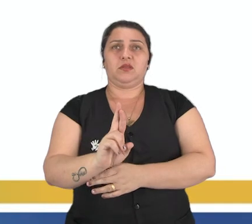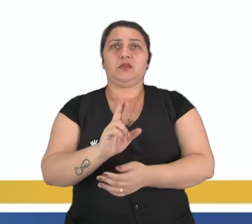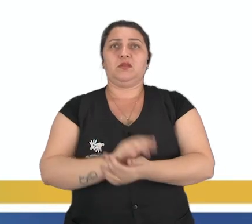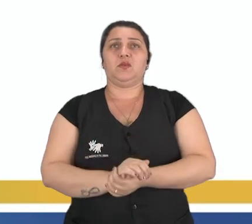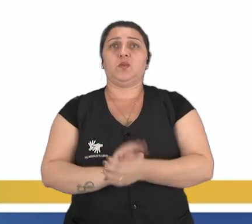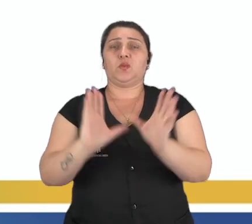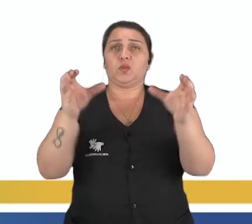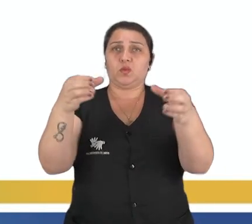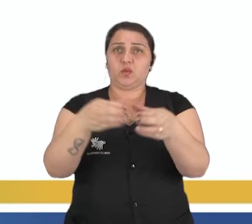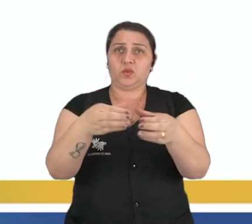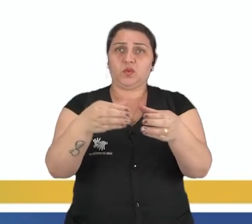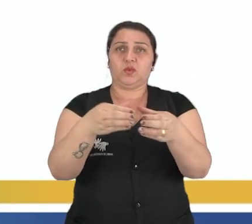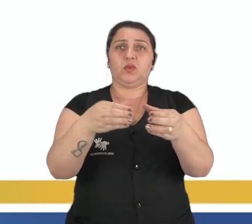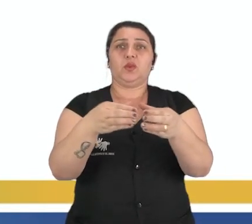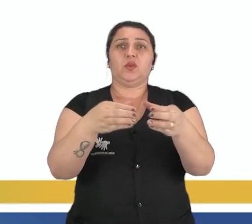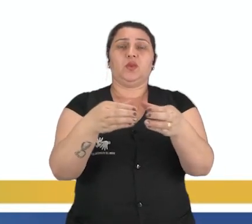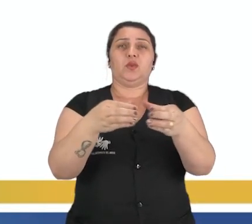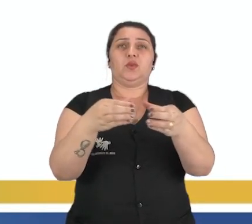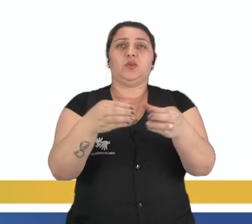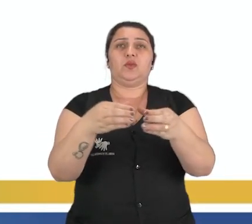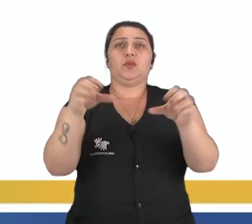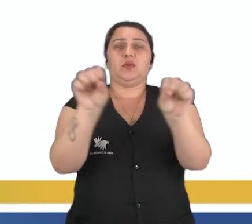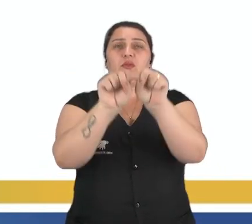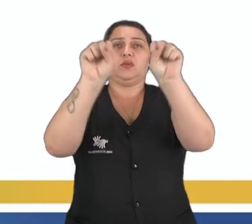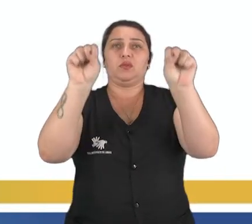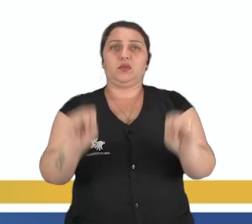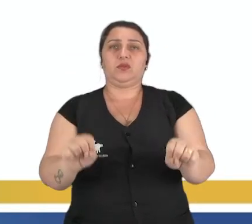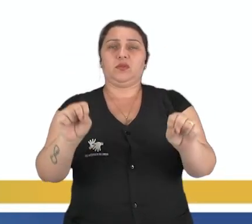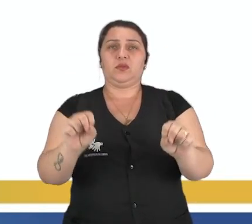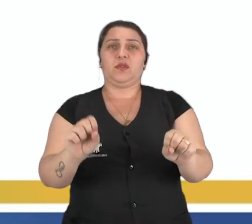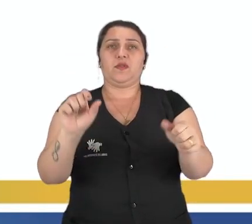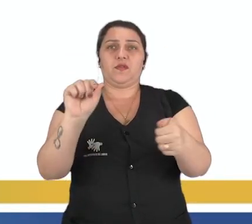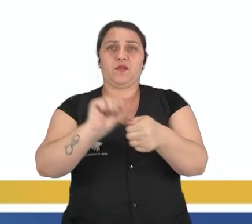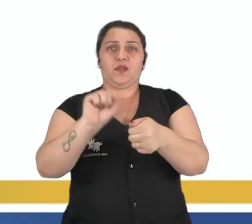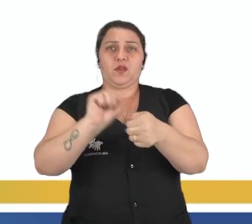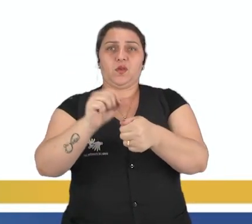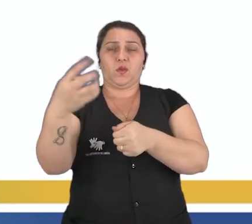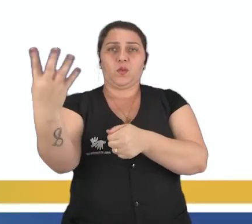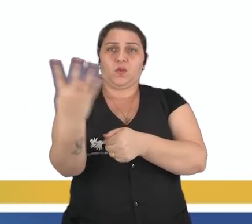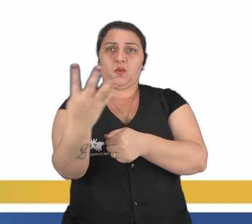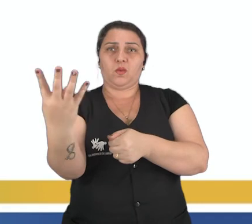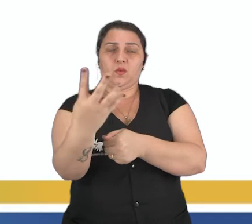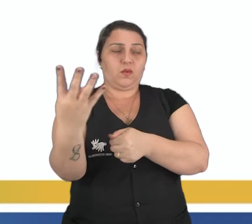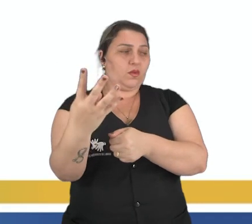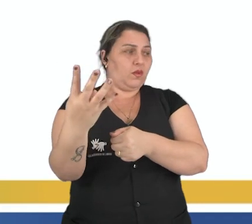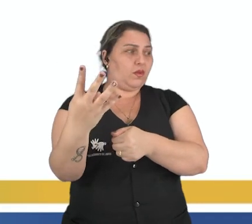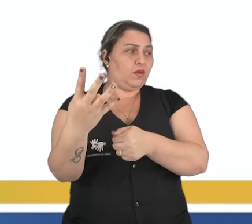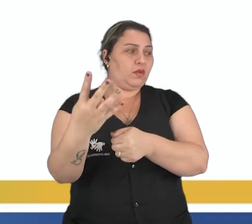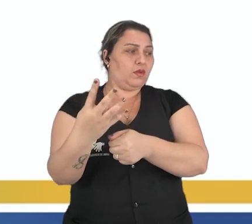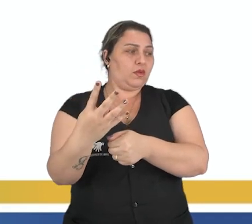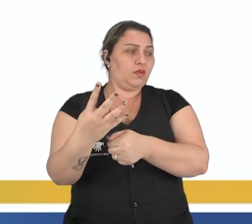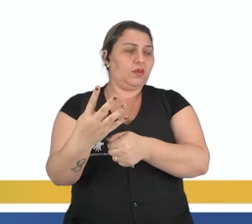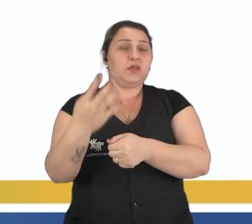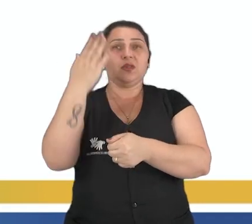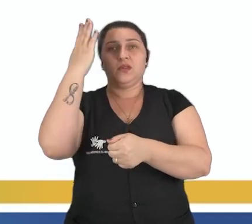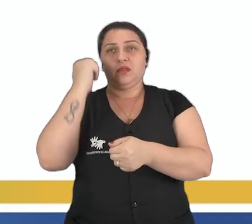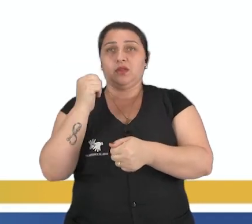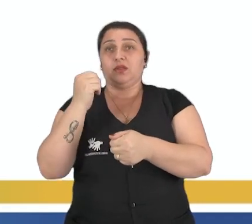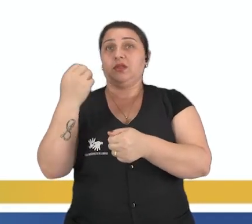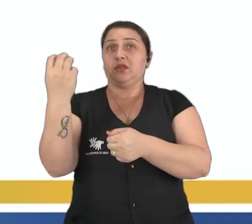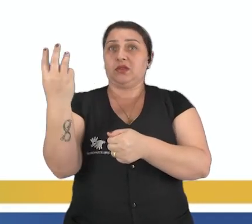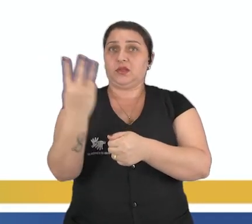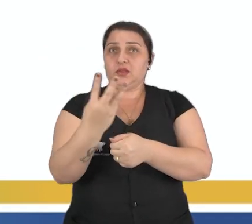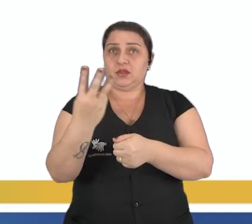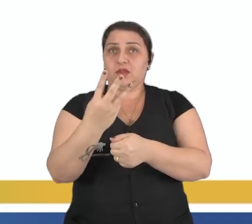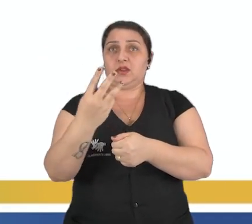o conjunto de solução desse sistema é formado por 4 pares ordenados, a saber, 3 e menos